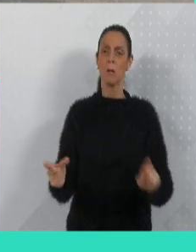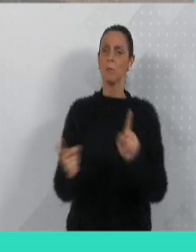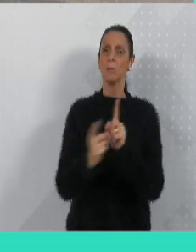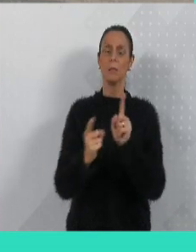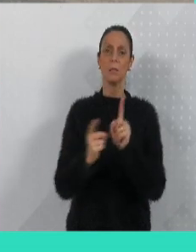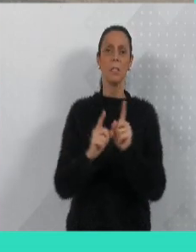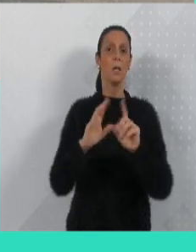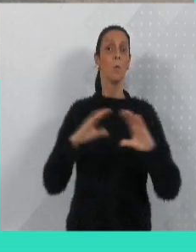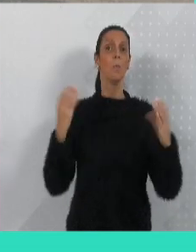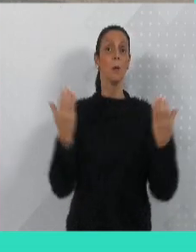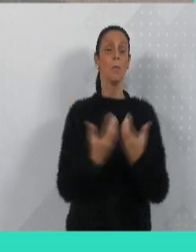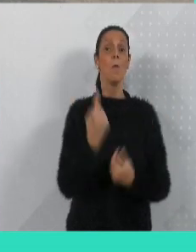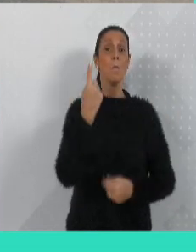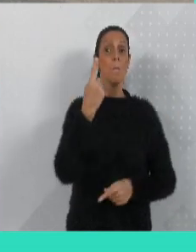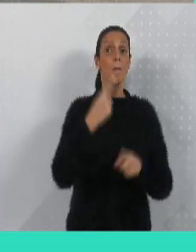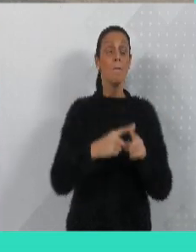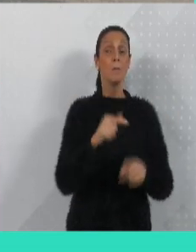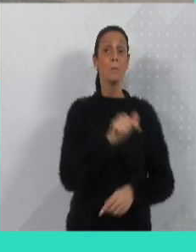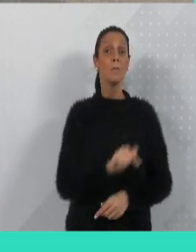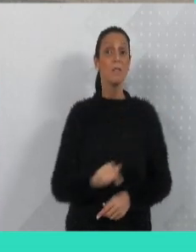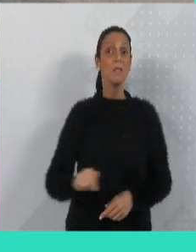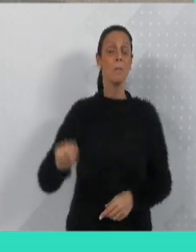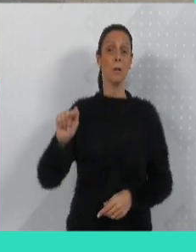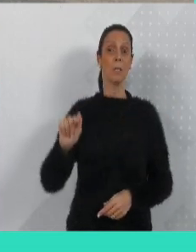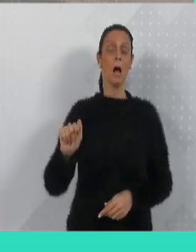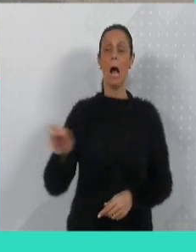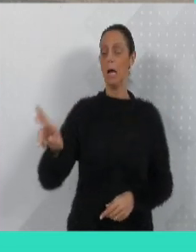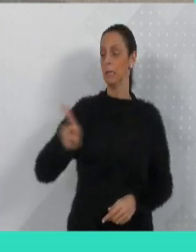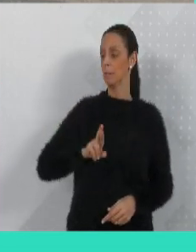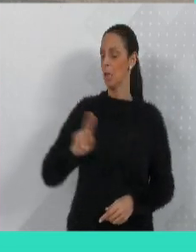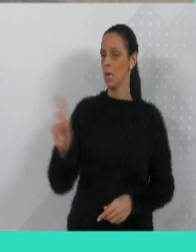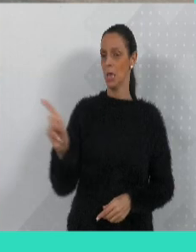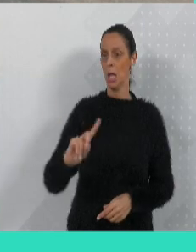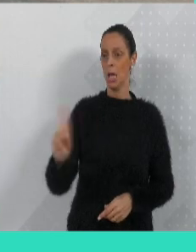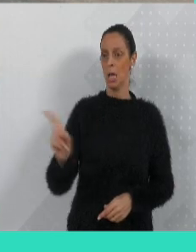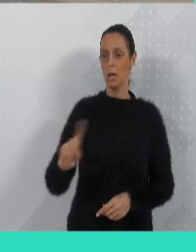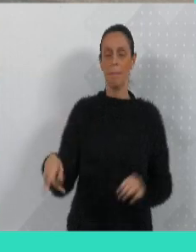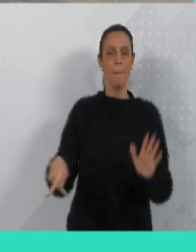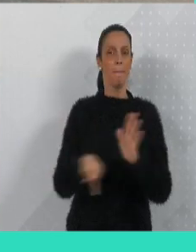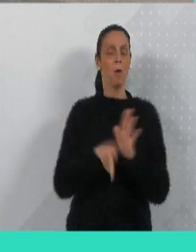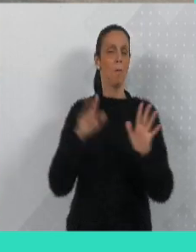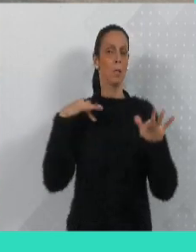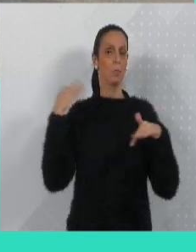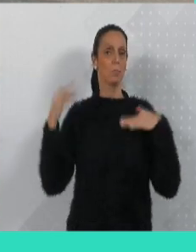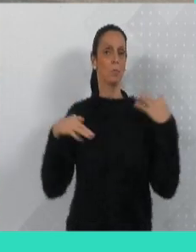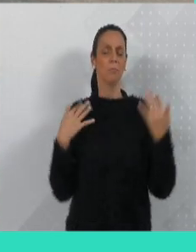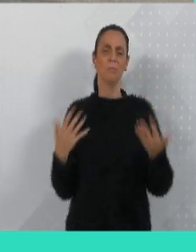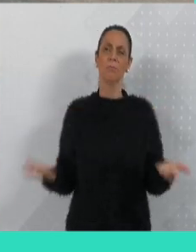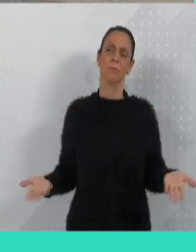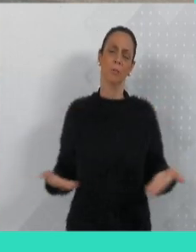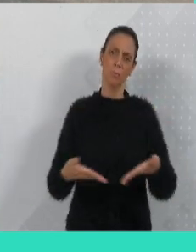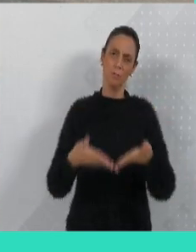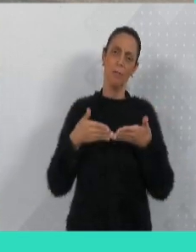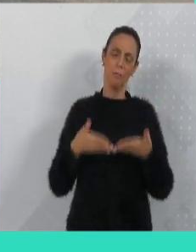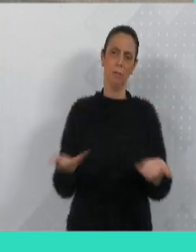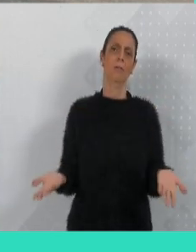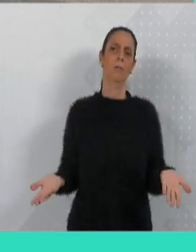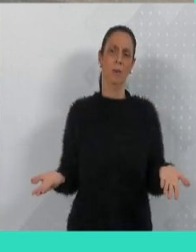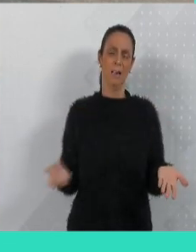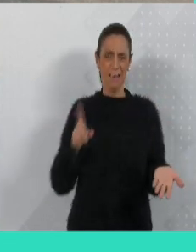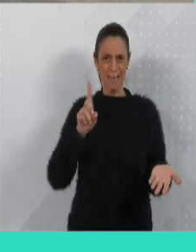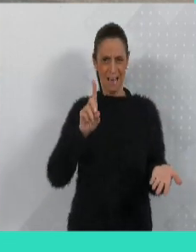comunidade uma vez por semana daí disseram que não que isso ali é só pro turismo uma série de coisa pô gente isso aí um desperdício isso aí